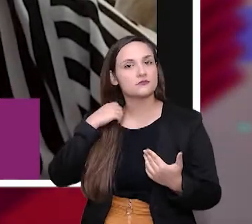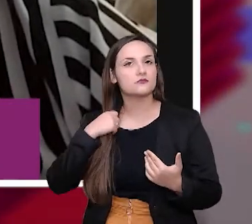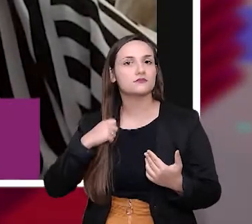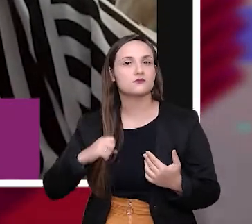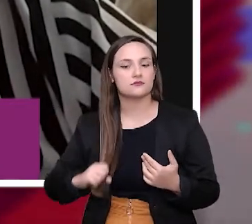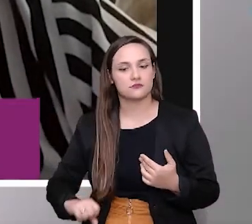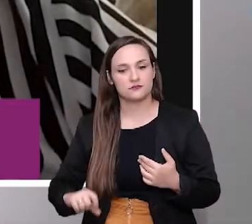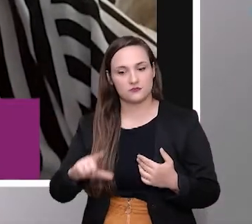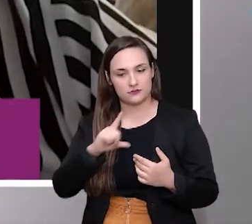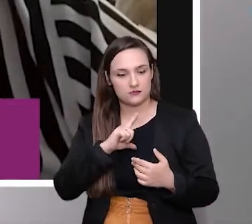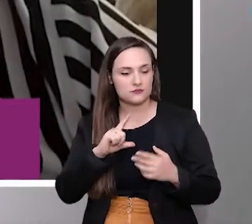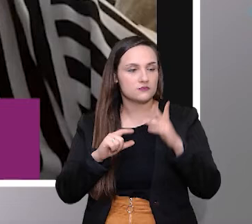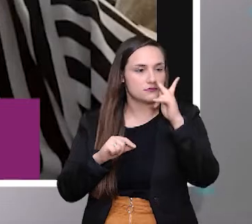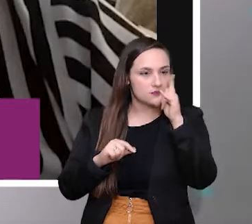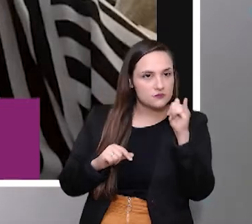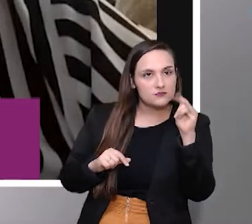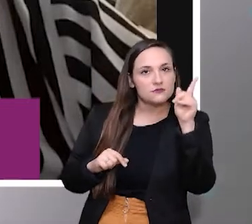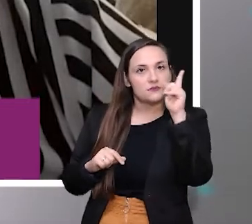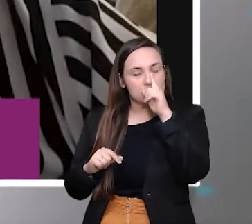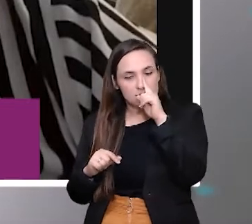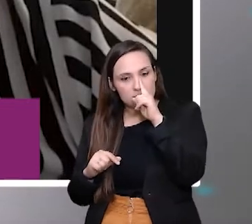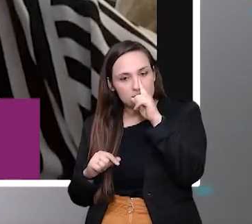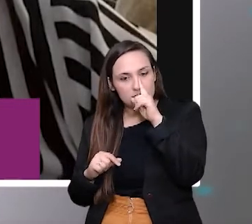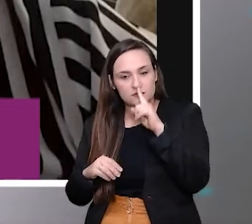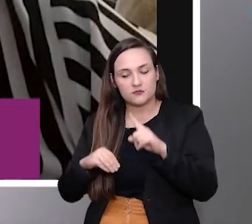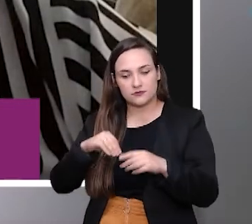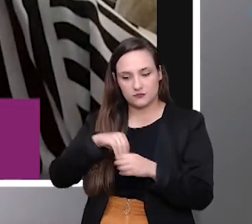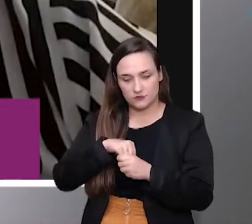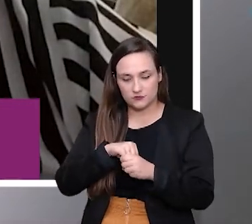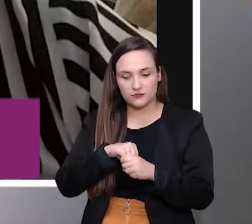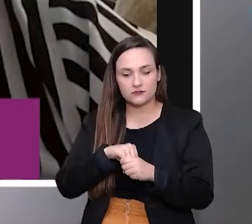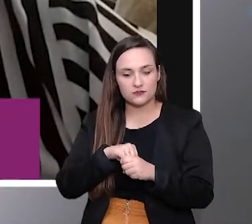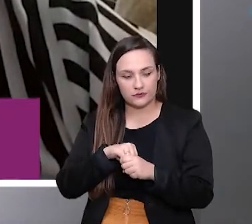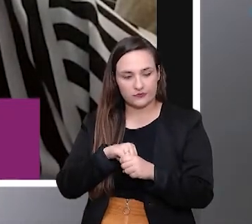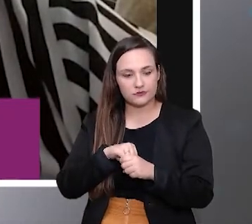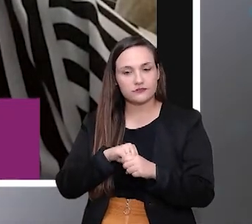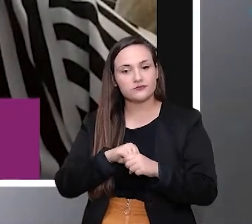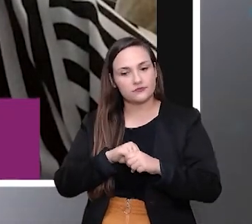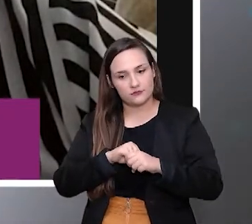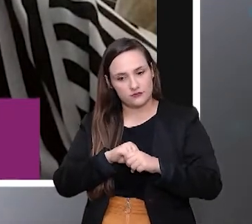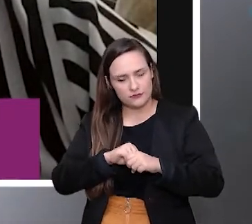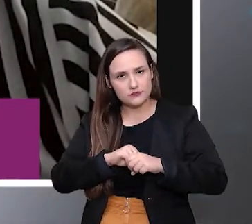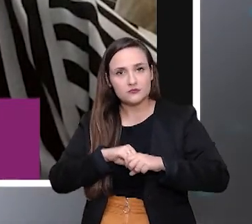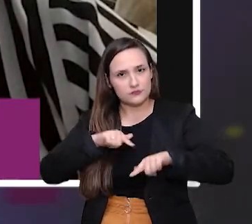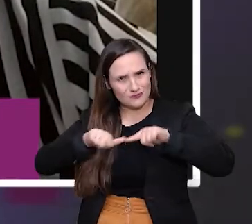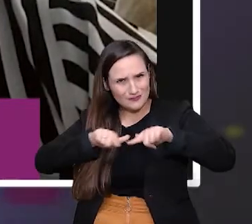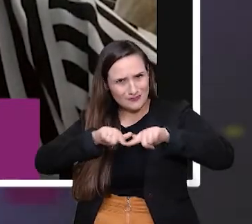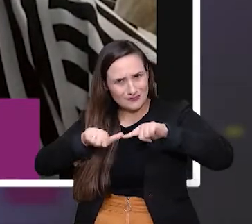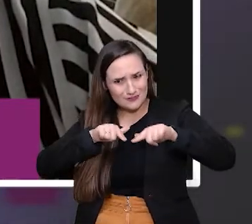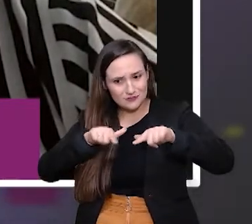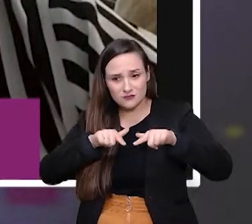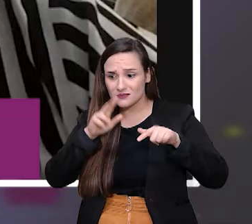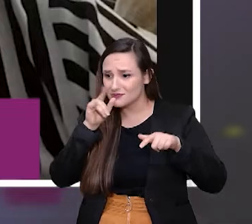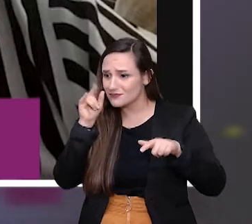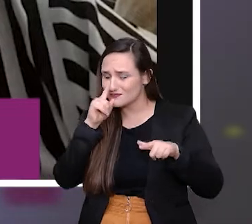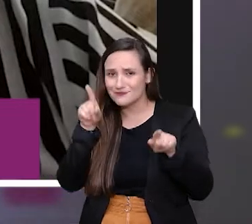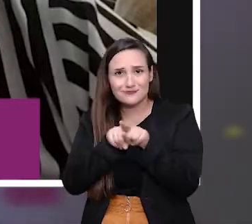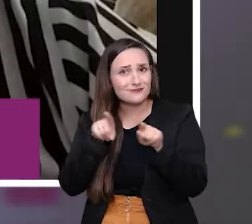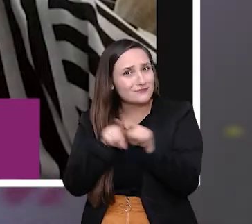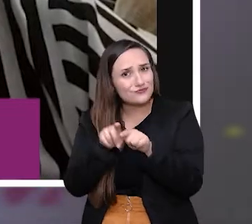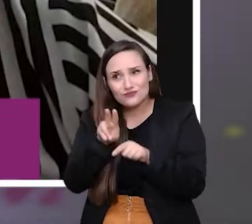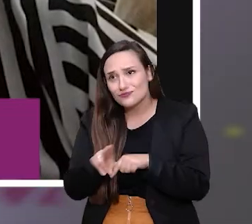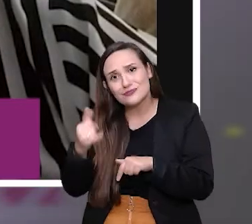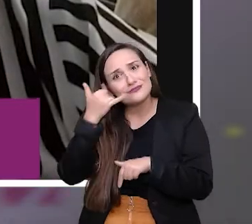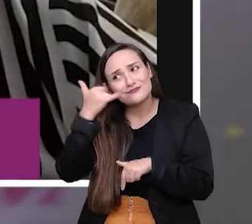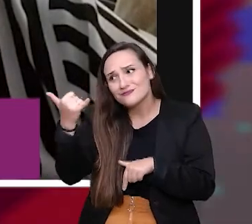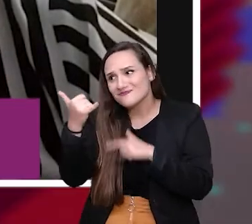lado. E agora, além de pai e mãe no mercado de trabalho, esses mesmos pais muito tempo